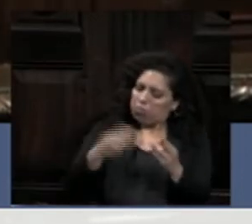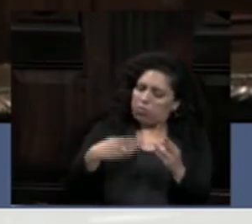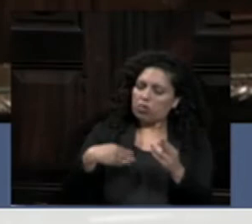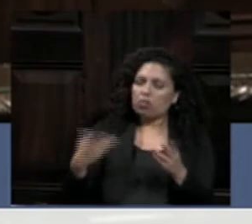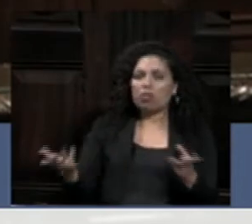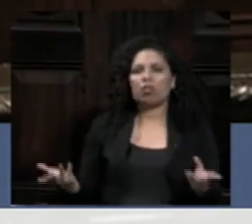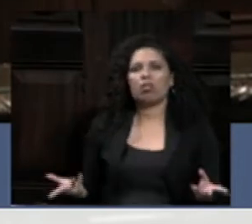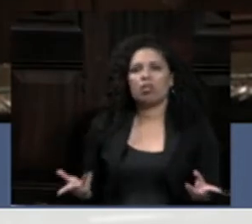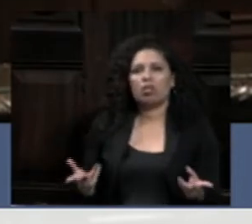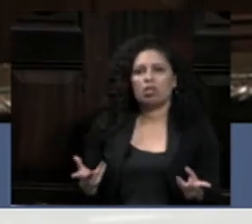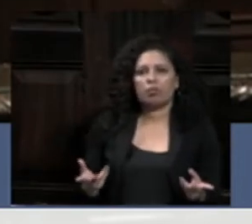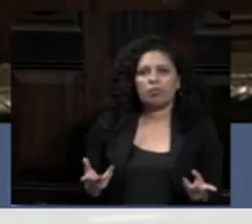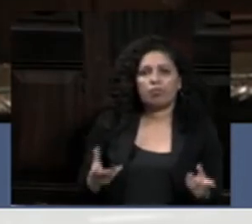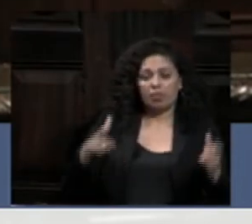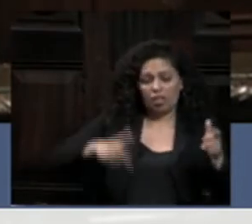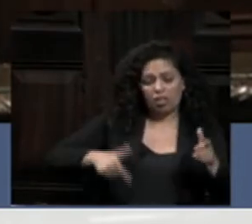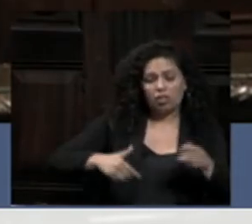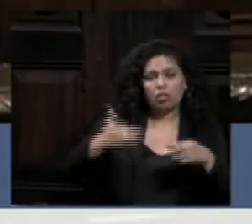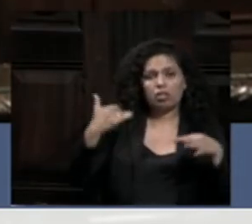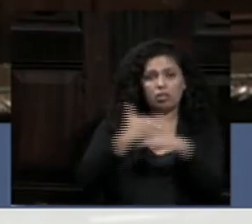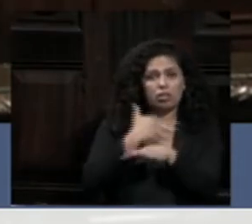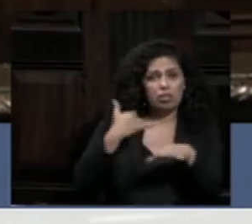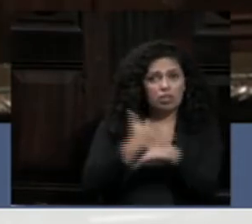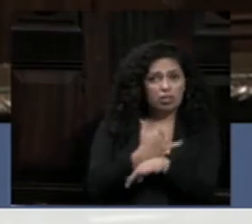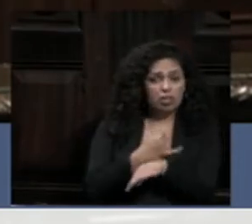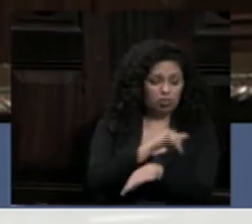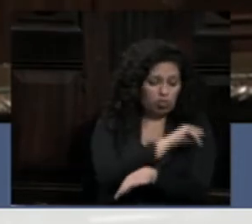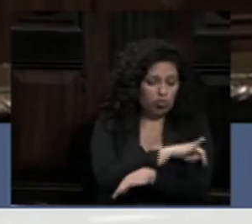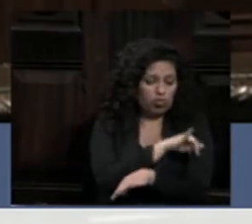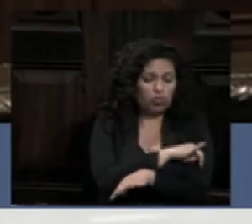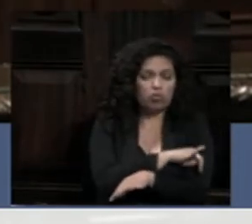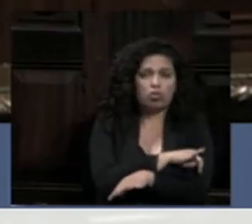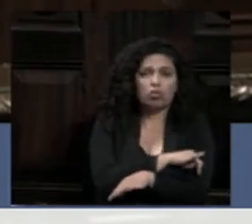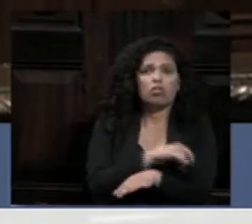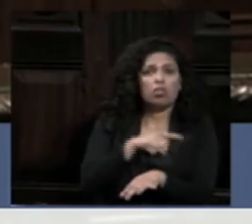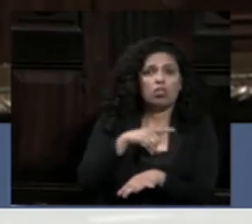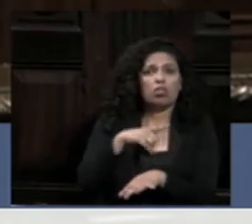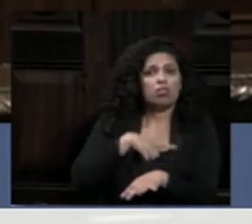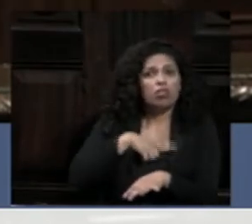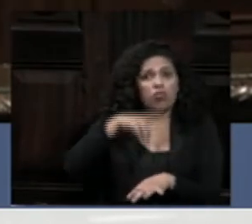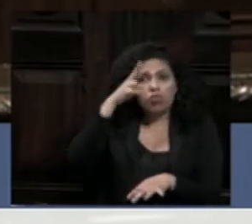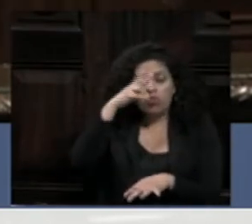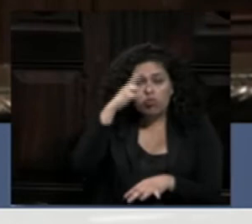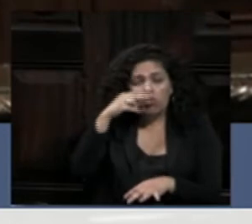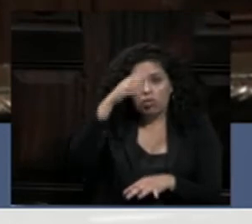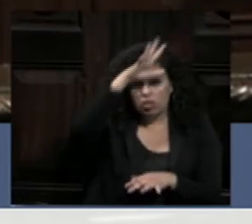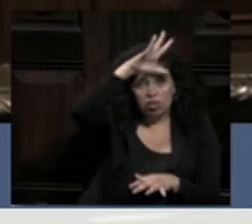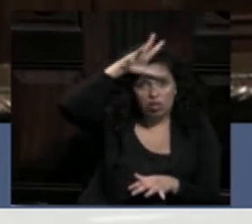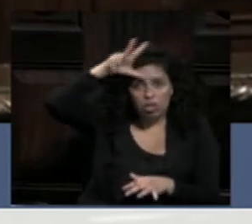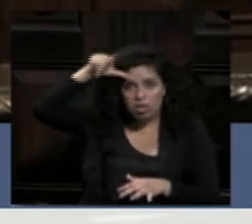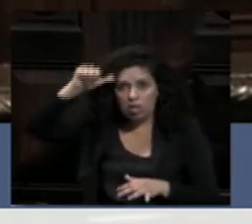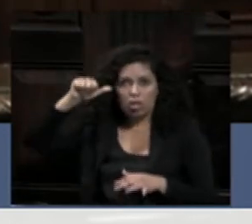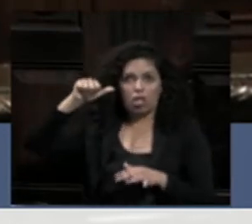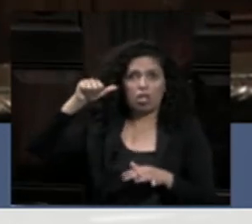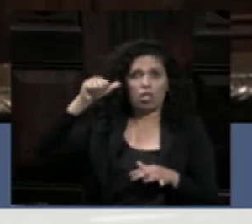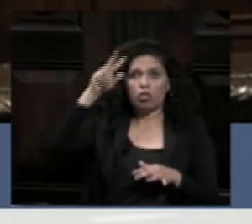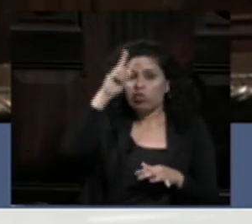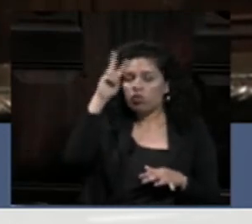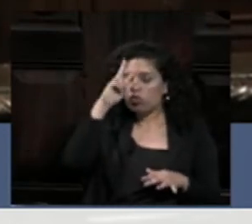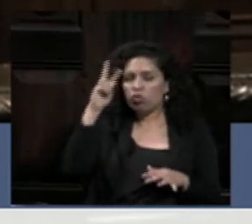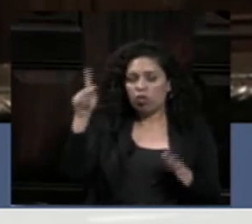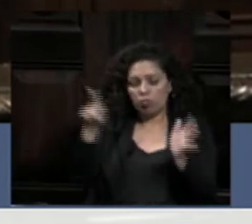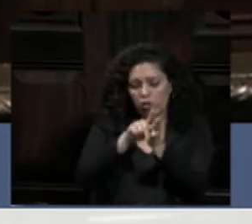o cativeiro social não pode permanecer, e é por isso que é necessário revisitar a